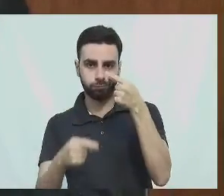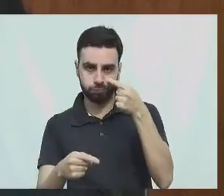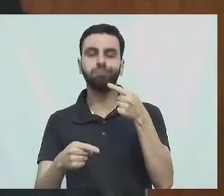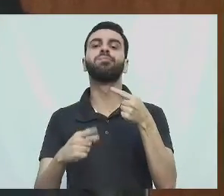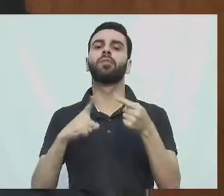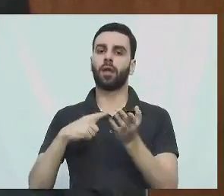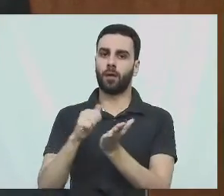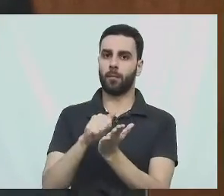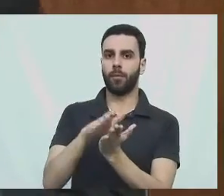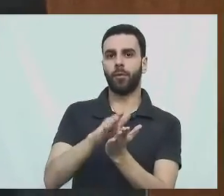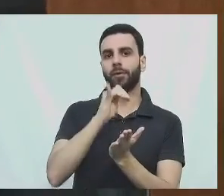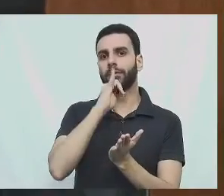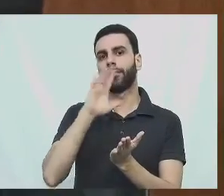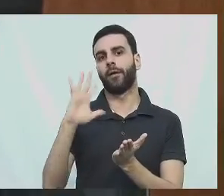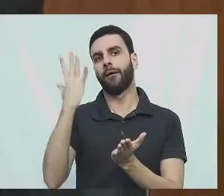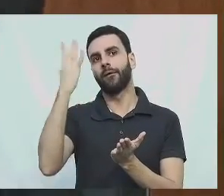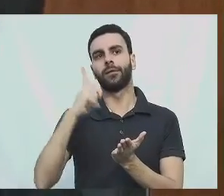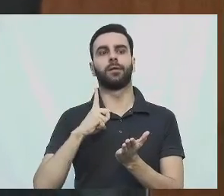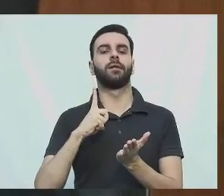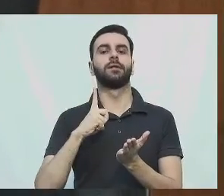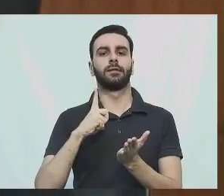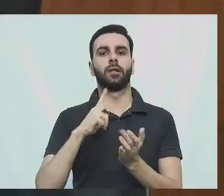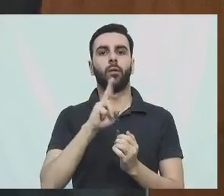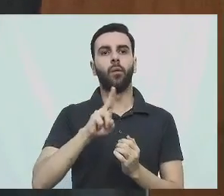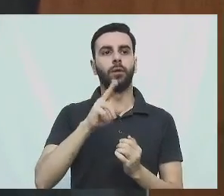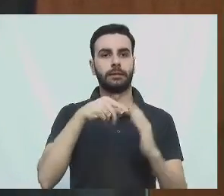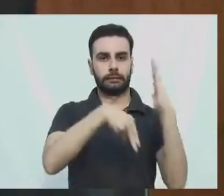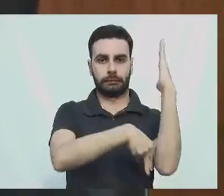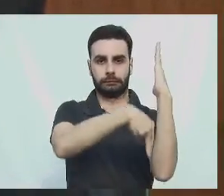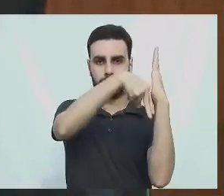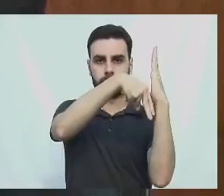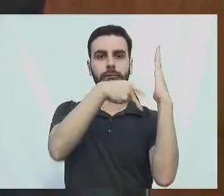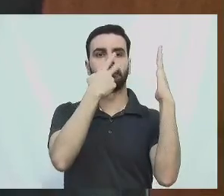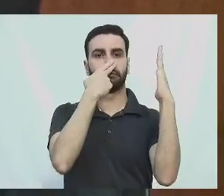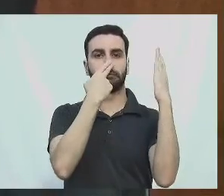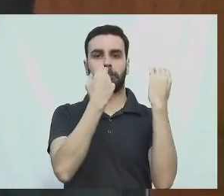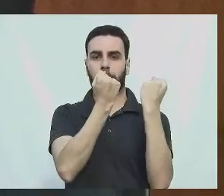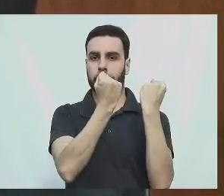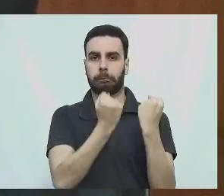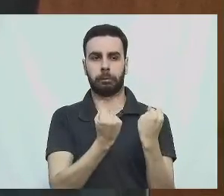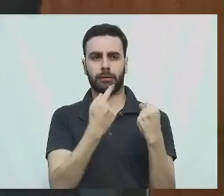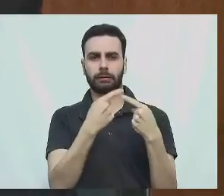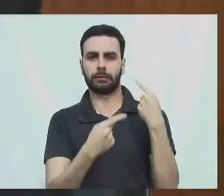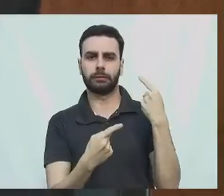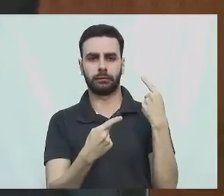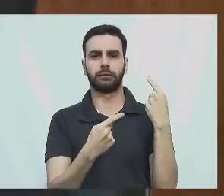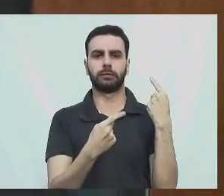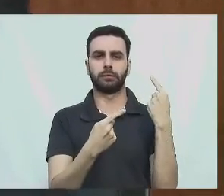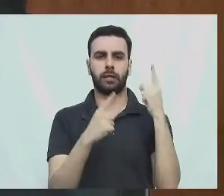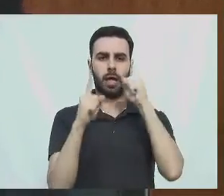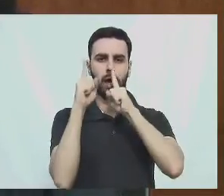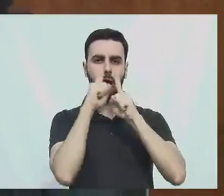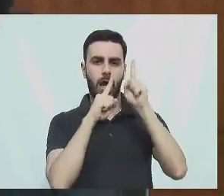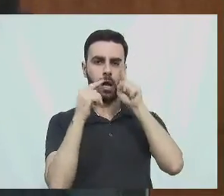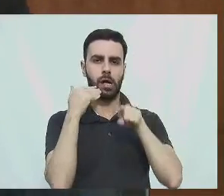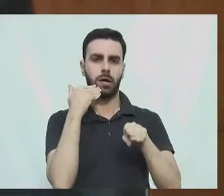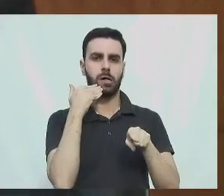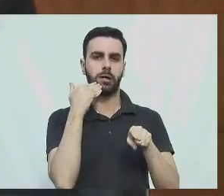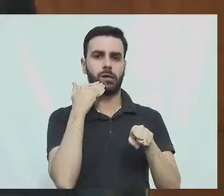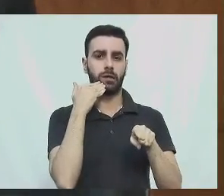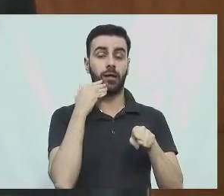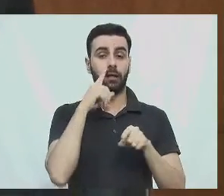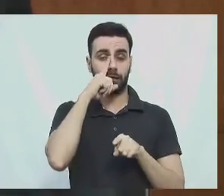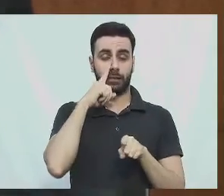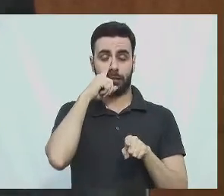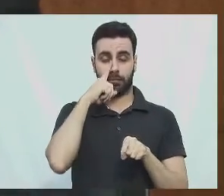às vezes submete o equipamento a um peso alto e ali já começa a danificar o equipamento, aumentando